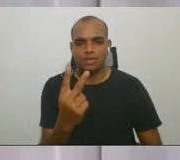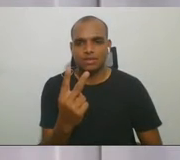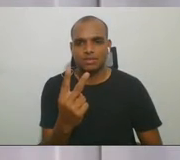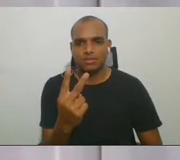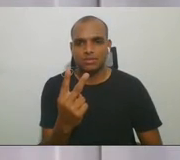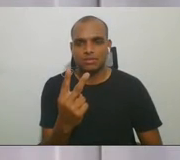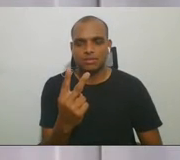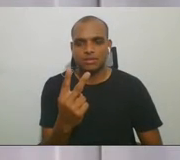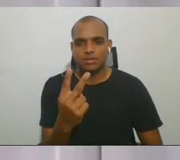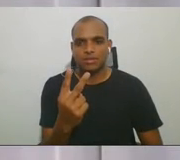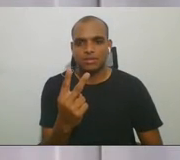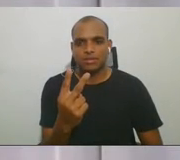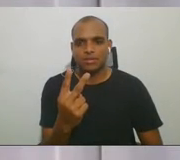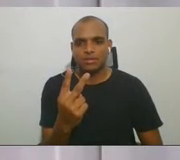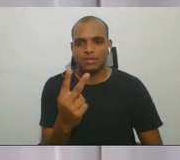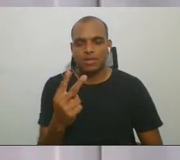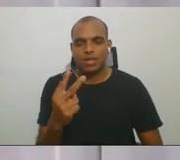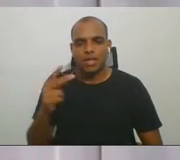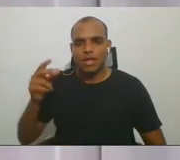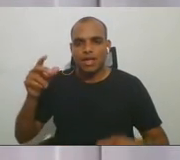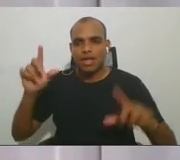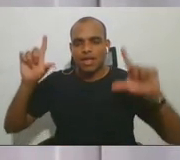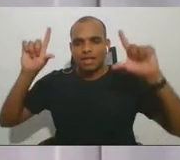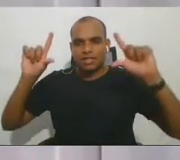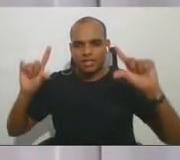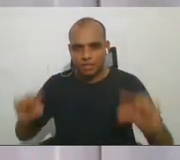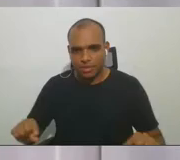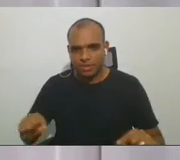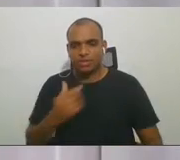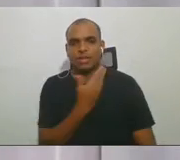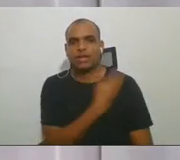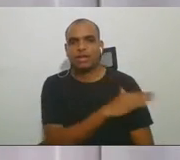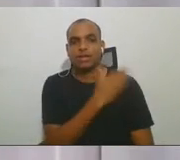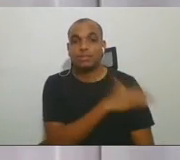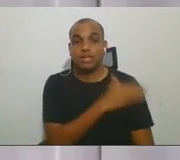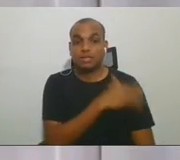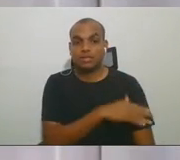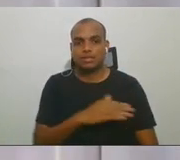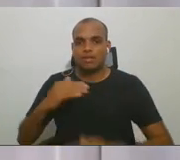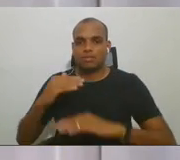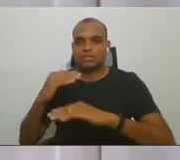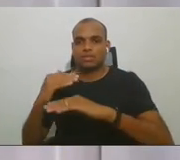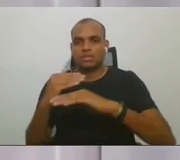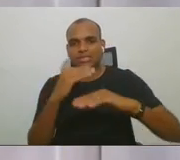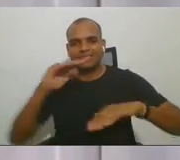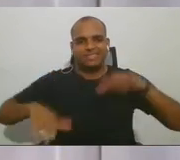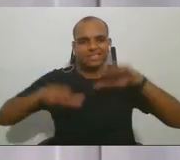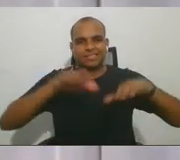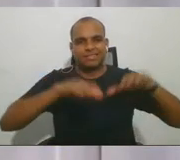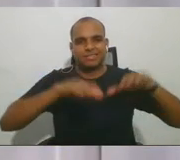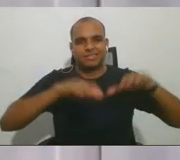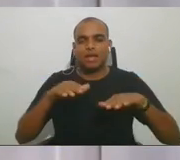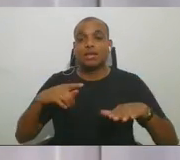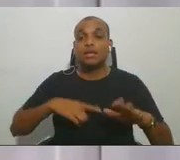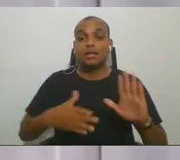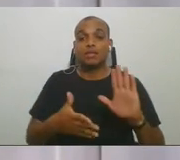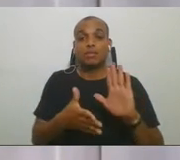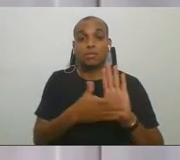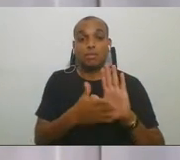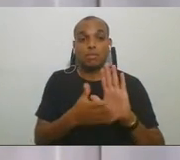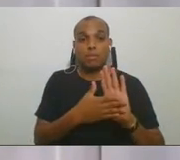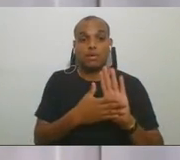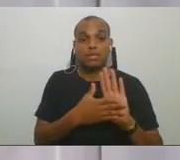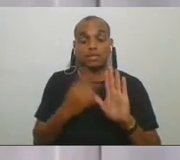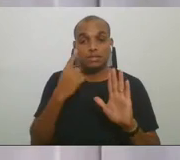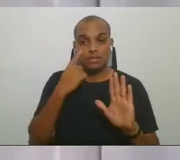cheia de recriminação pela desigualdade que sofremos. E ela propunha algo muito interessante, e